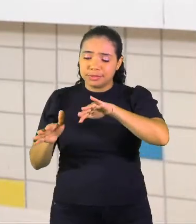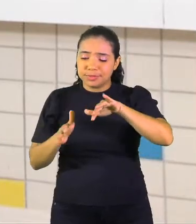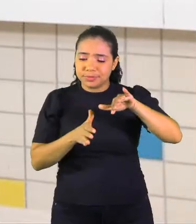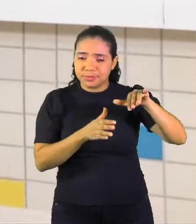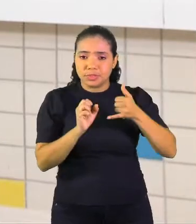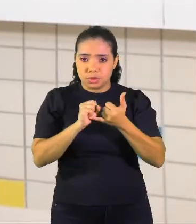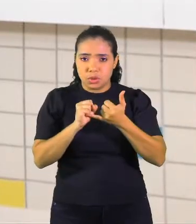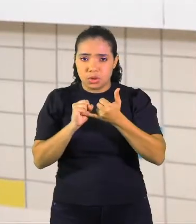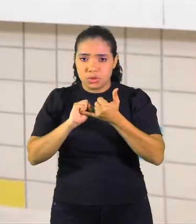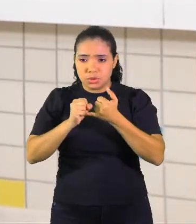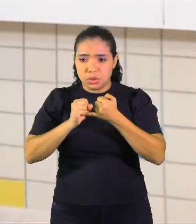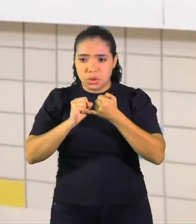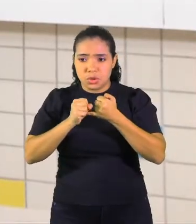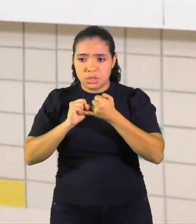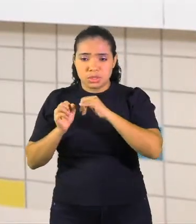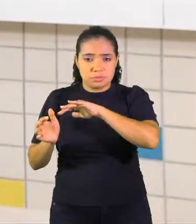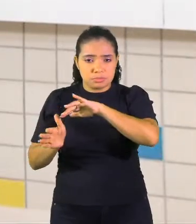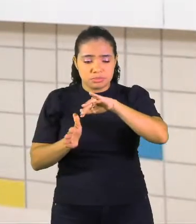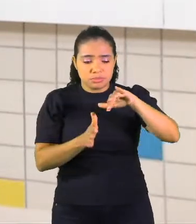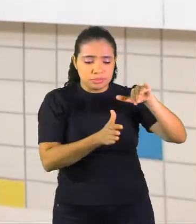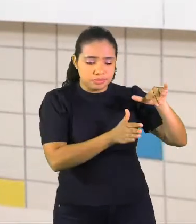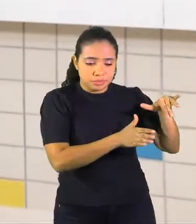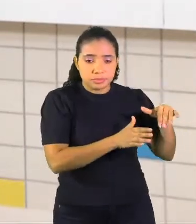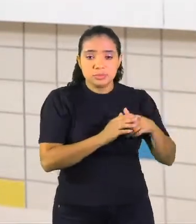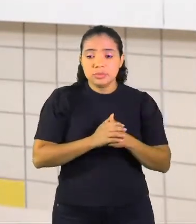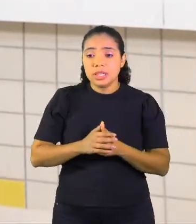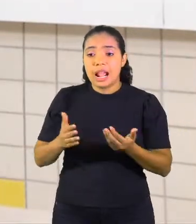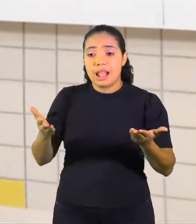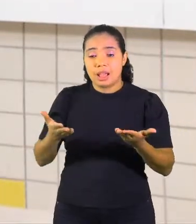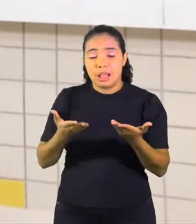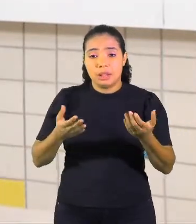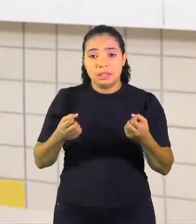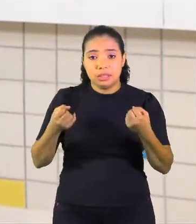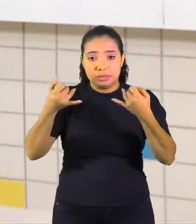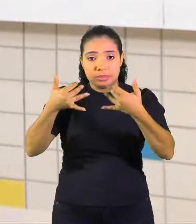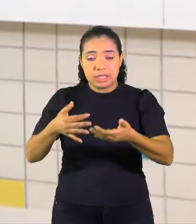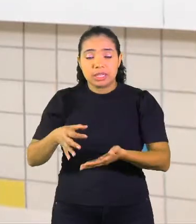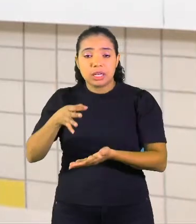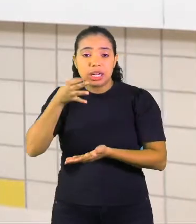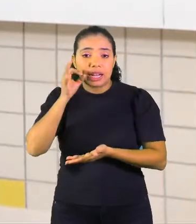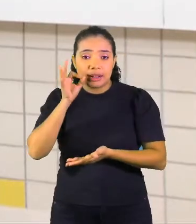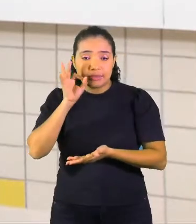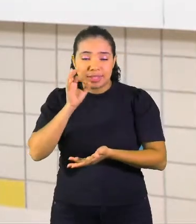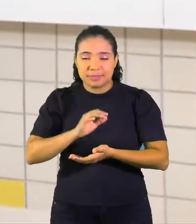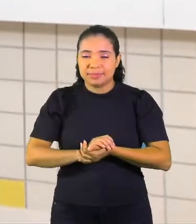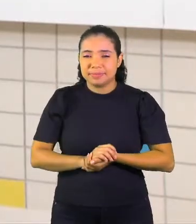de lado e voltando a falar do nosso café,